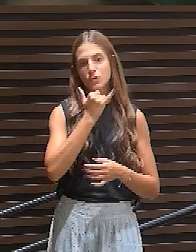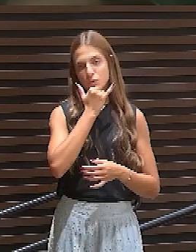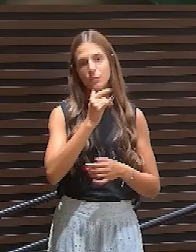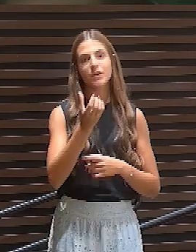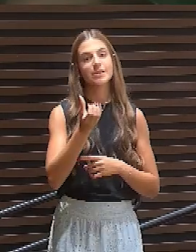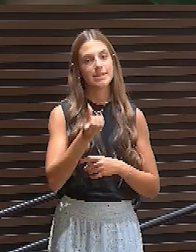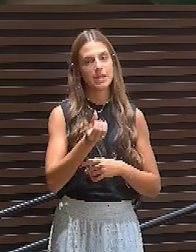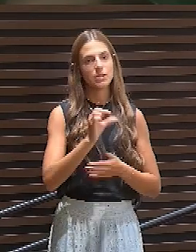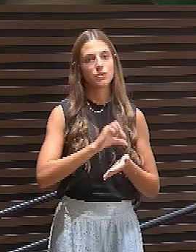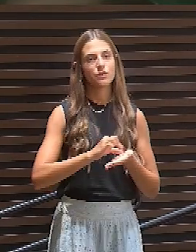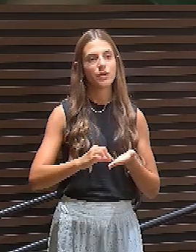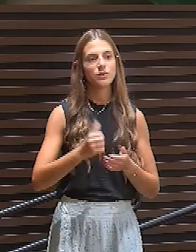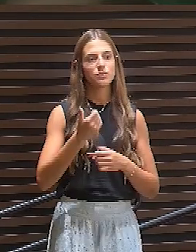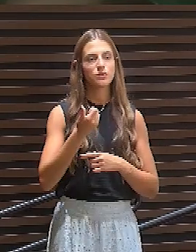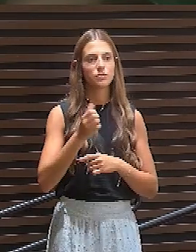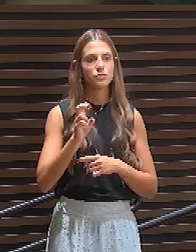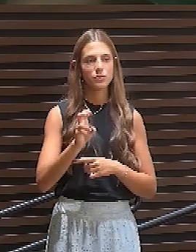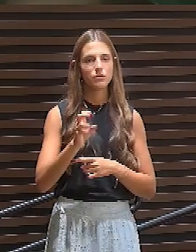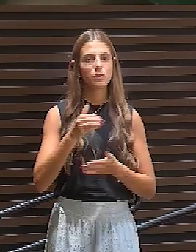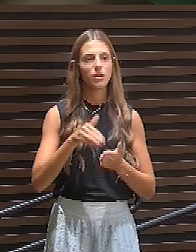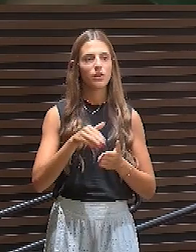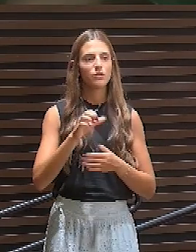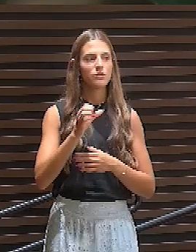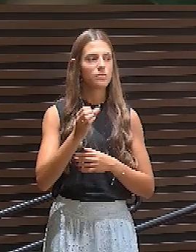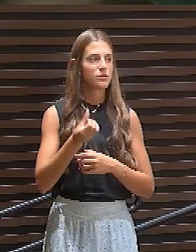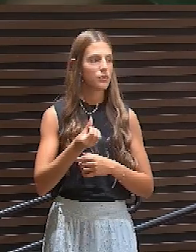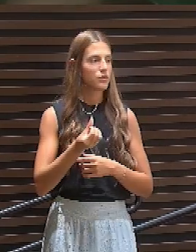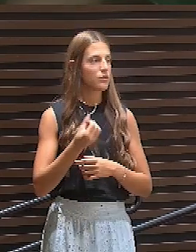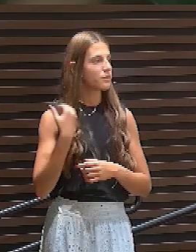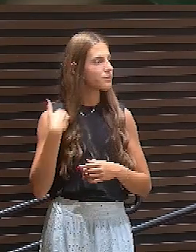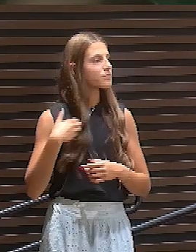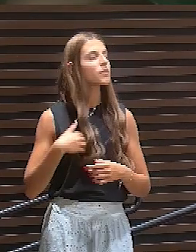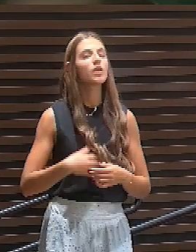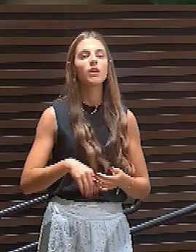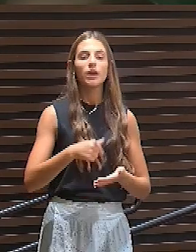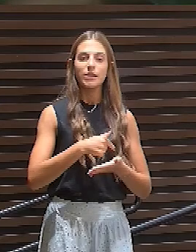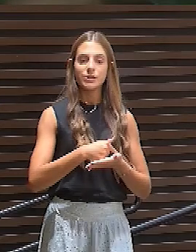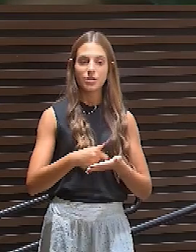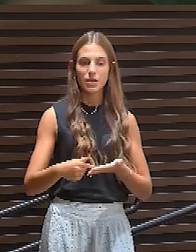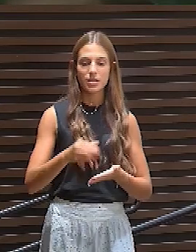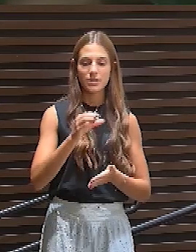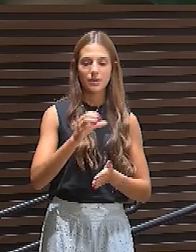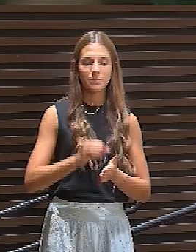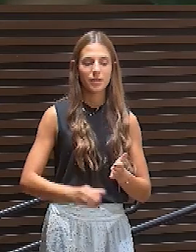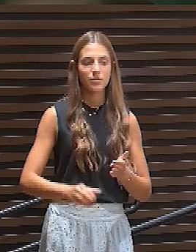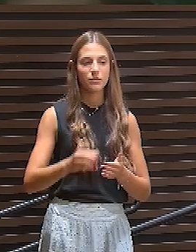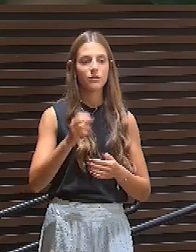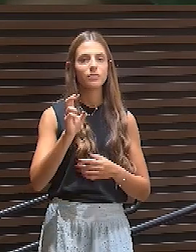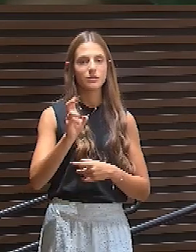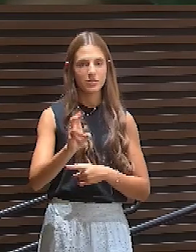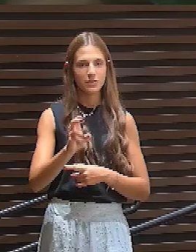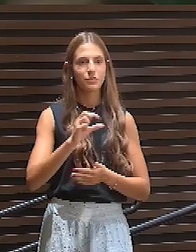os versos 5 e 6. Gênesis